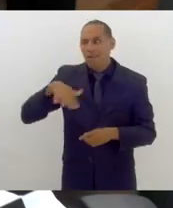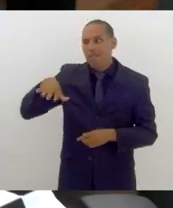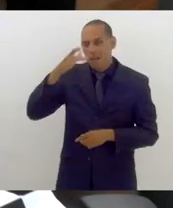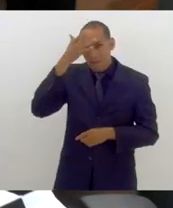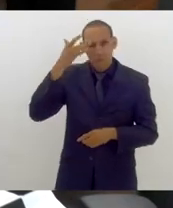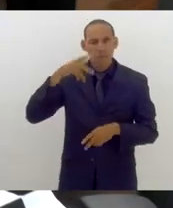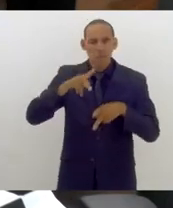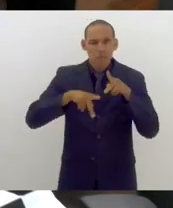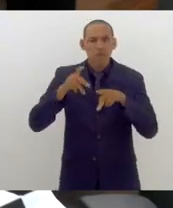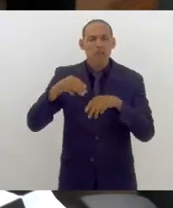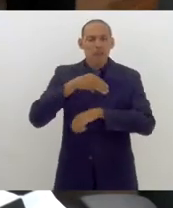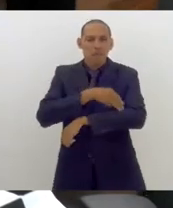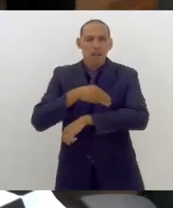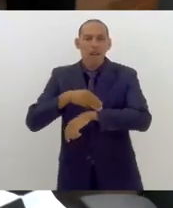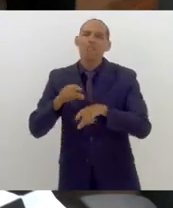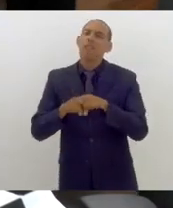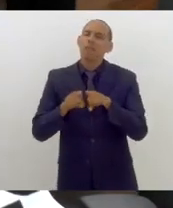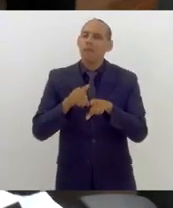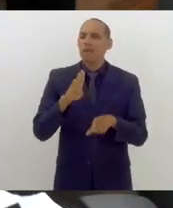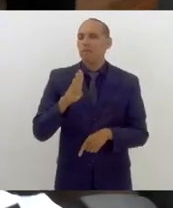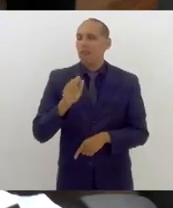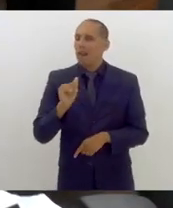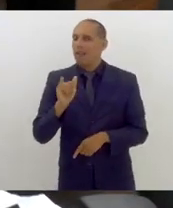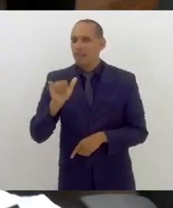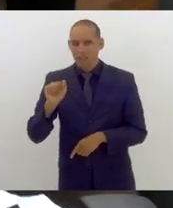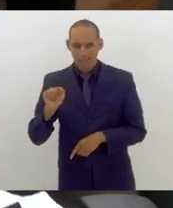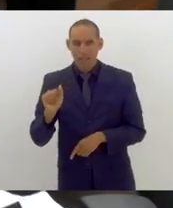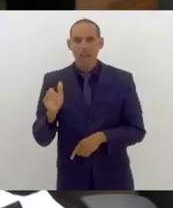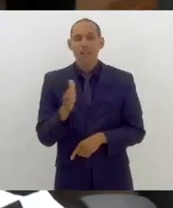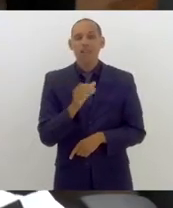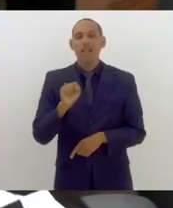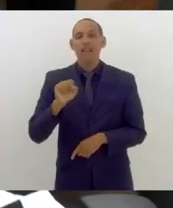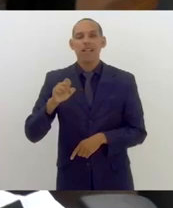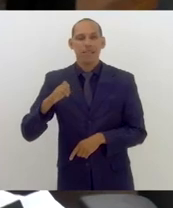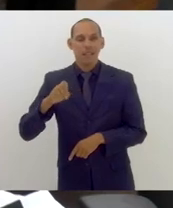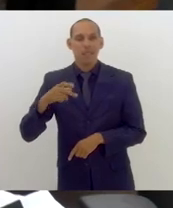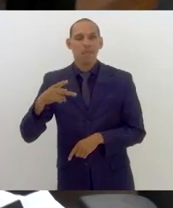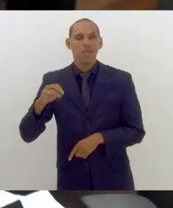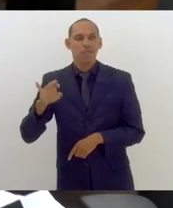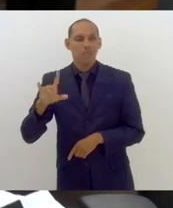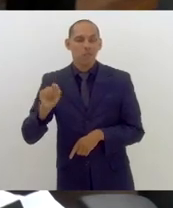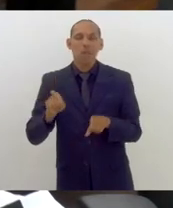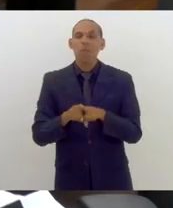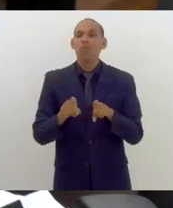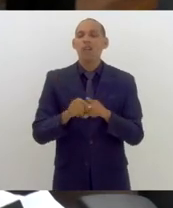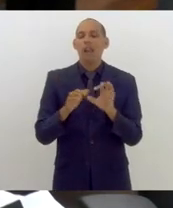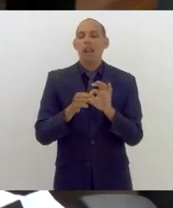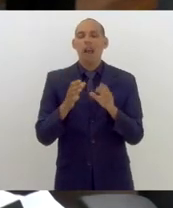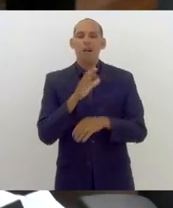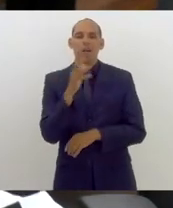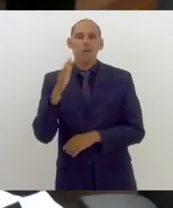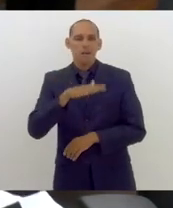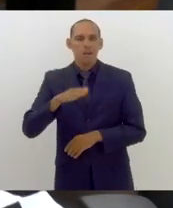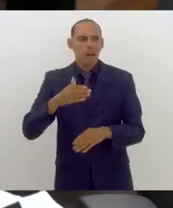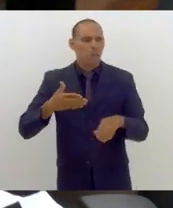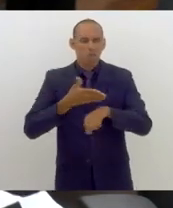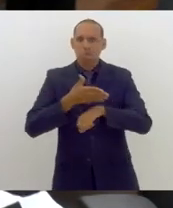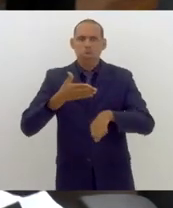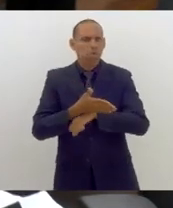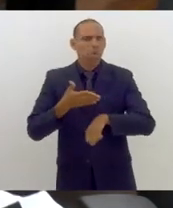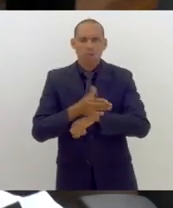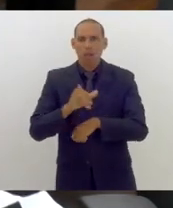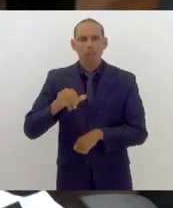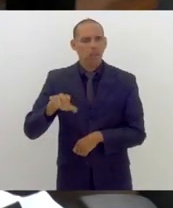mas também com a Baía de Sepetiba especialmente pela tropeiro aí dos trâmites do licenciamento ambiental que o inéia